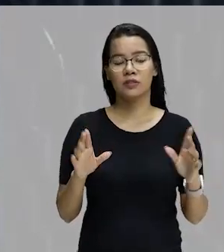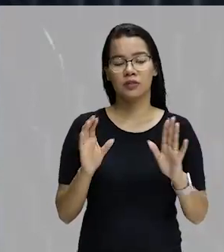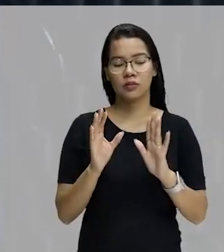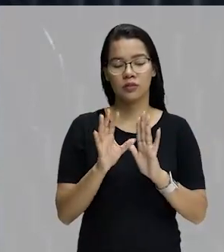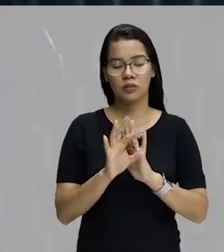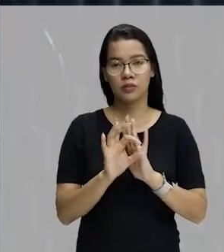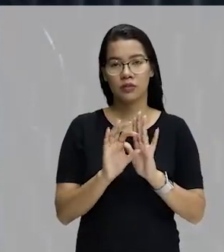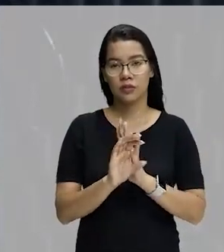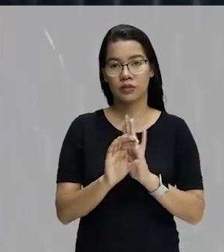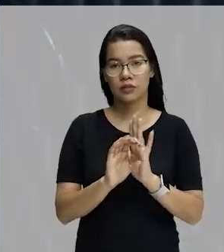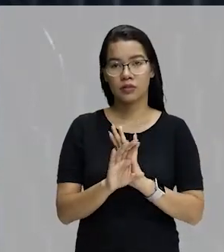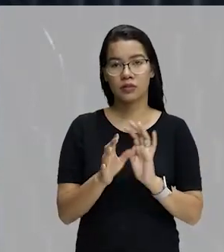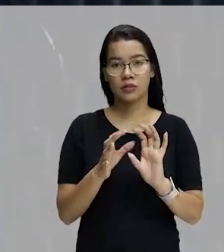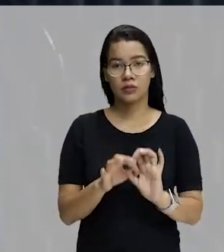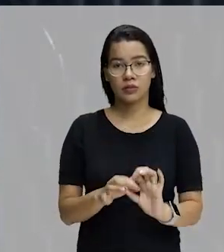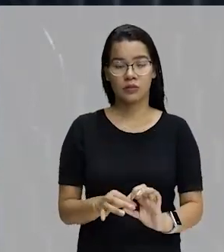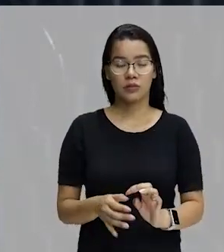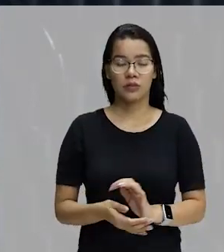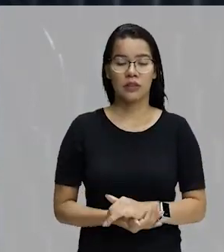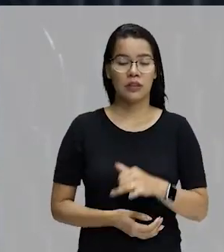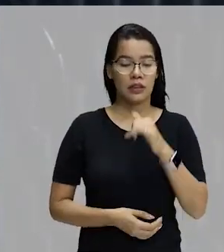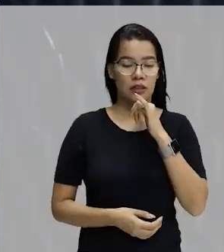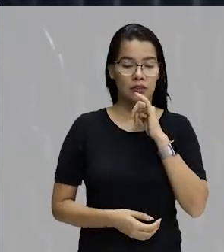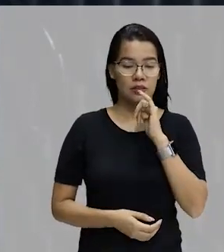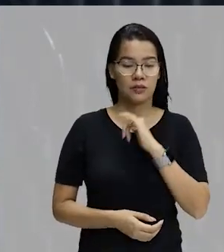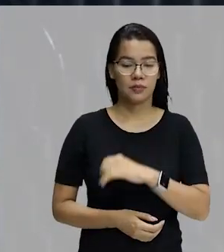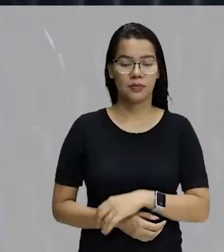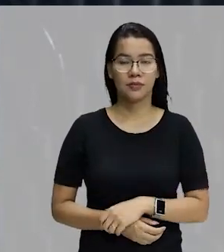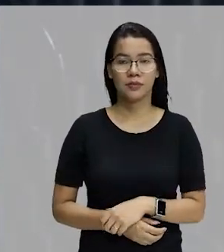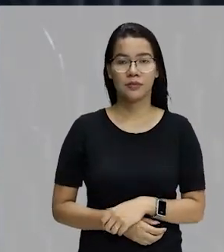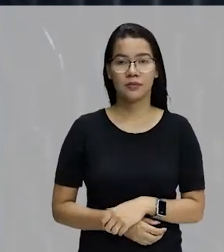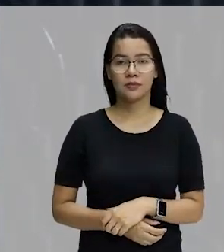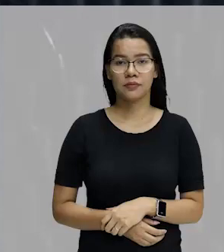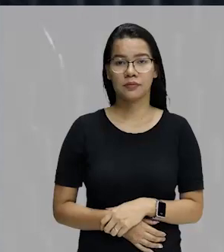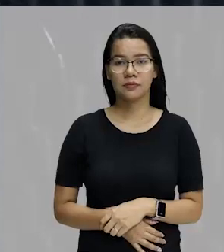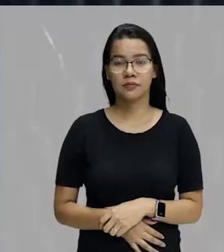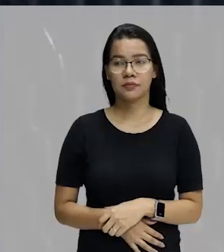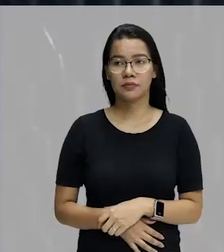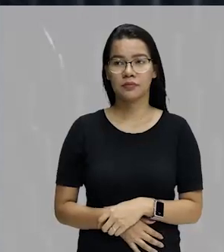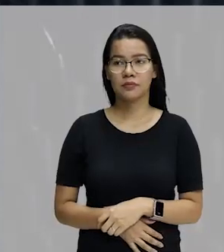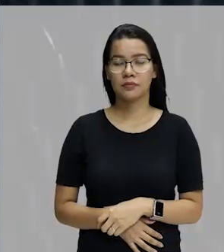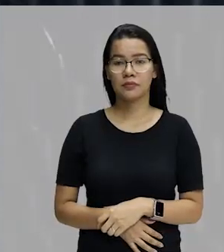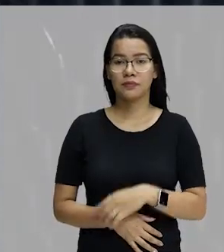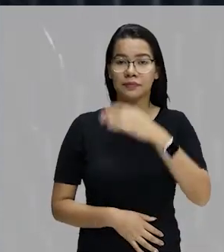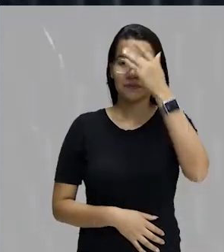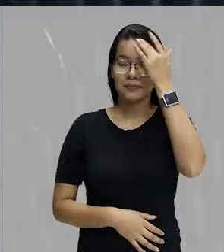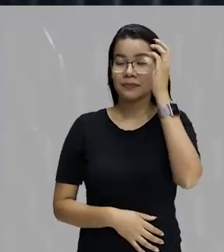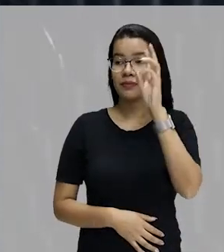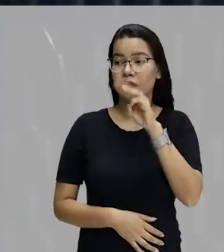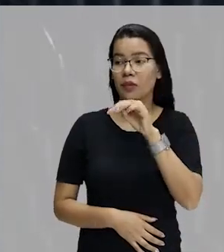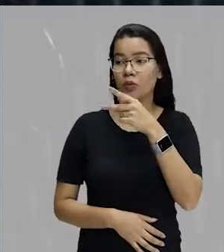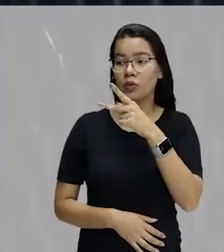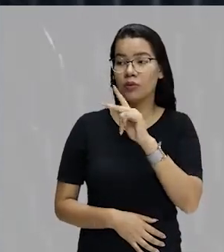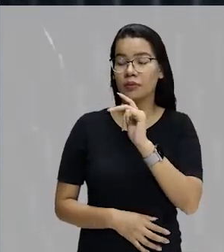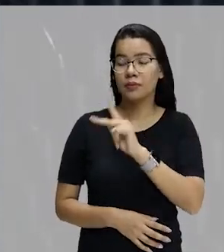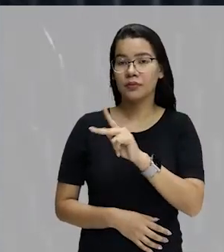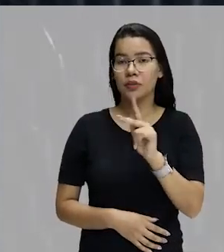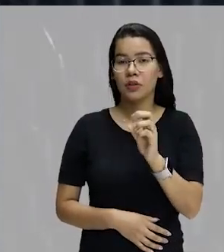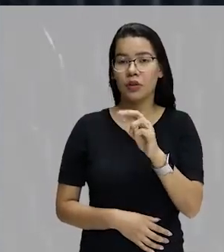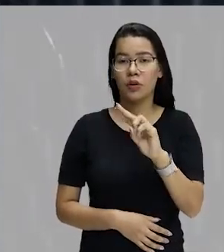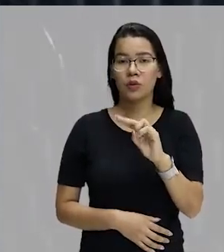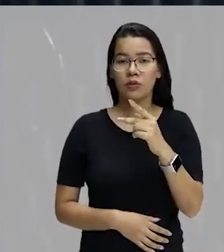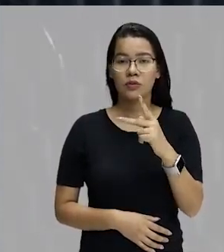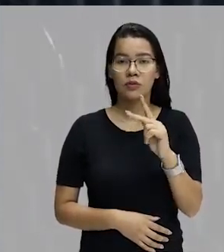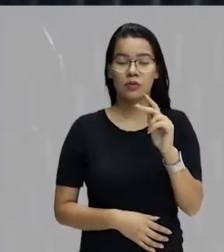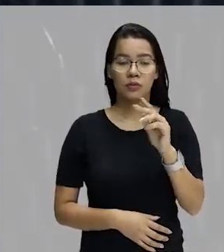Exemplo, who is your English teacher? Quem é o seu professor ou a sua professora de